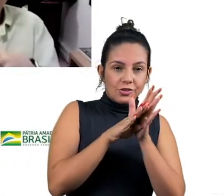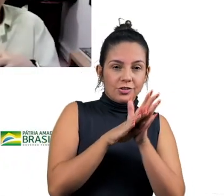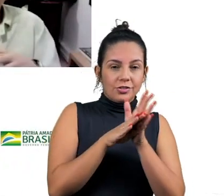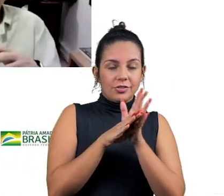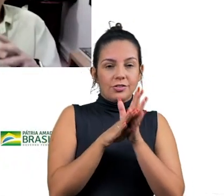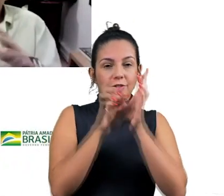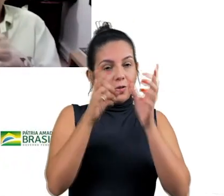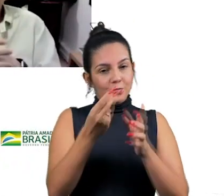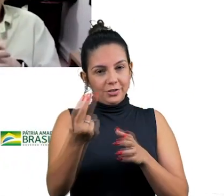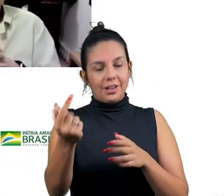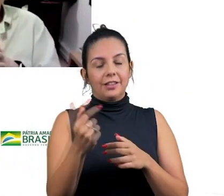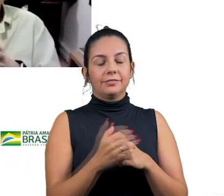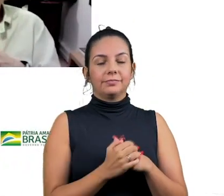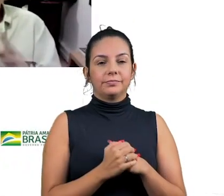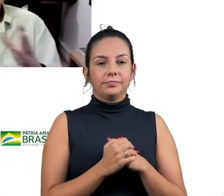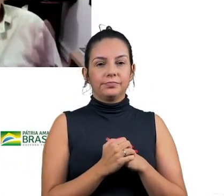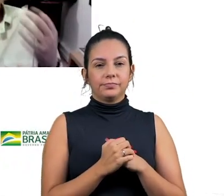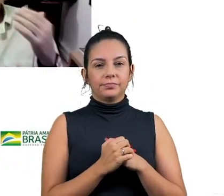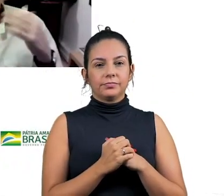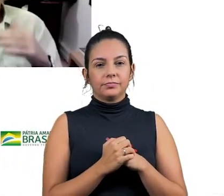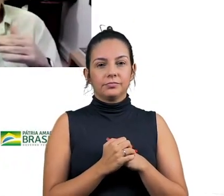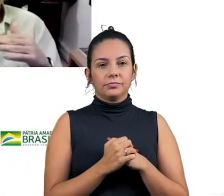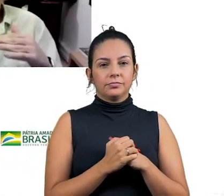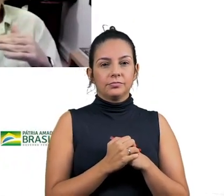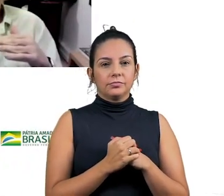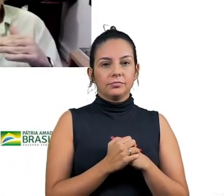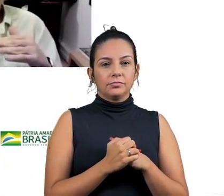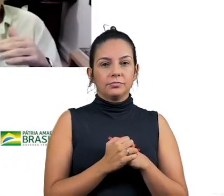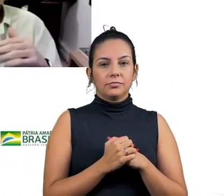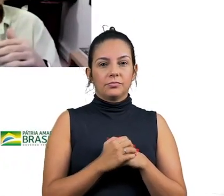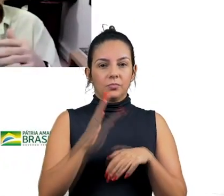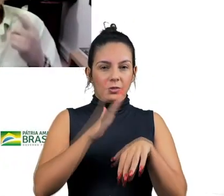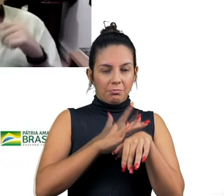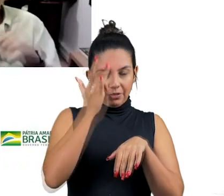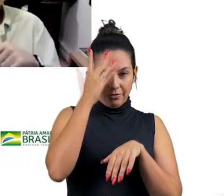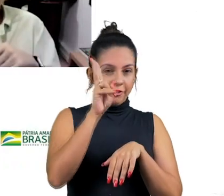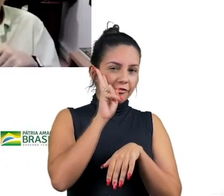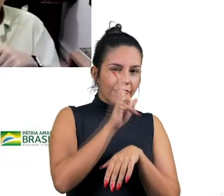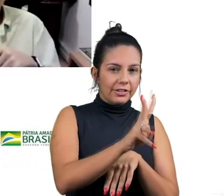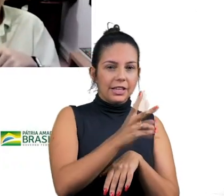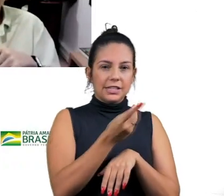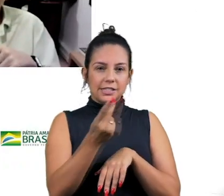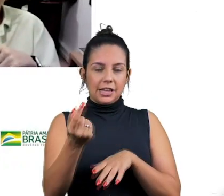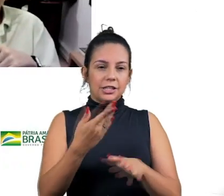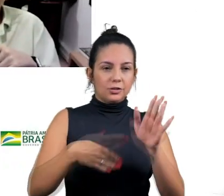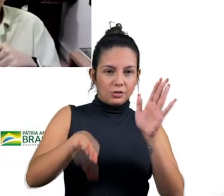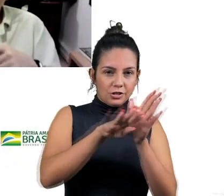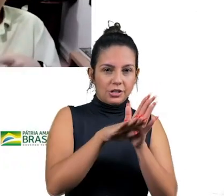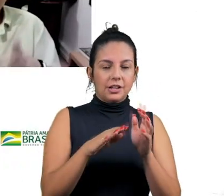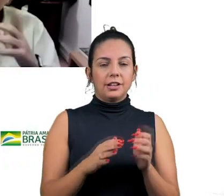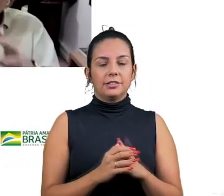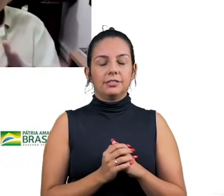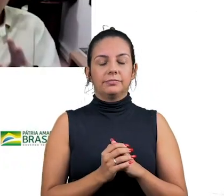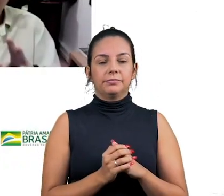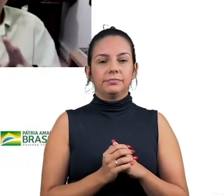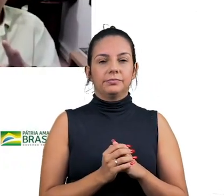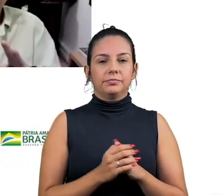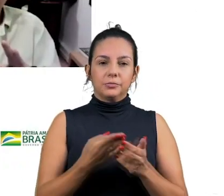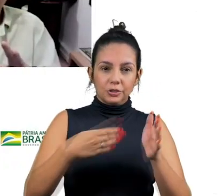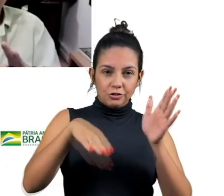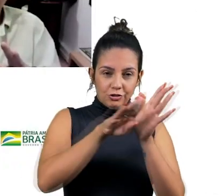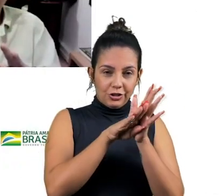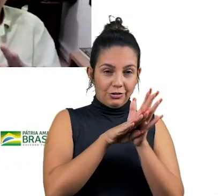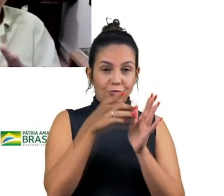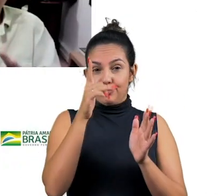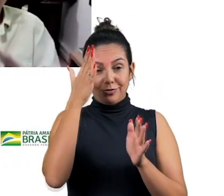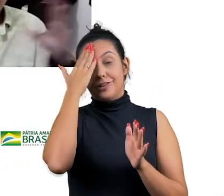aí como sai. Eu costumo dizer que é mais fácil você prever a saída do que a chegada. Porque a chegada é